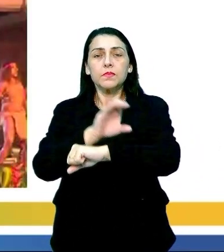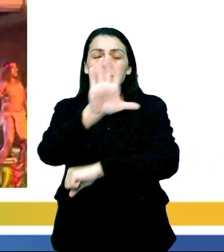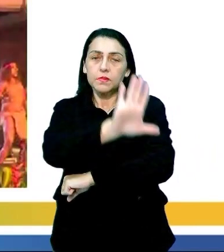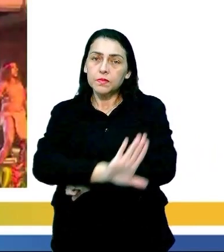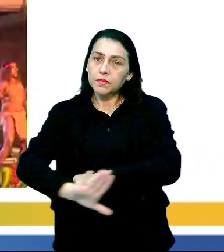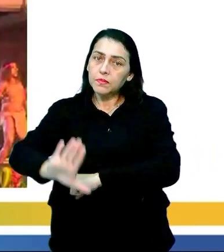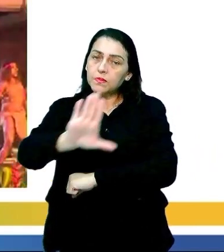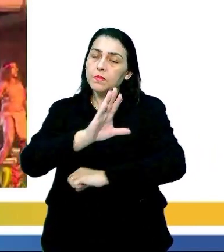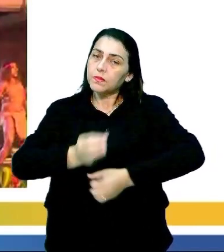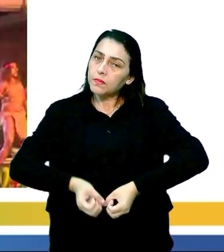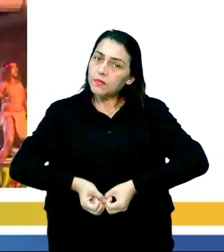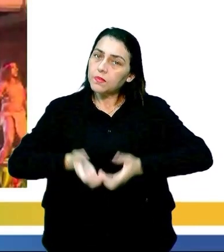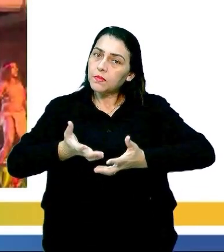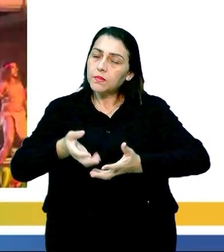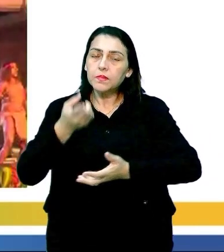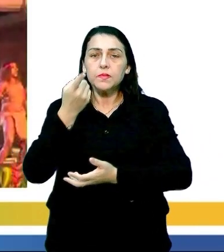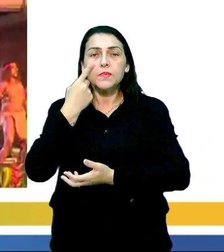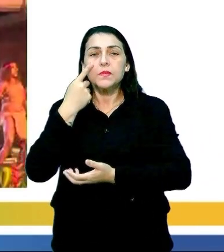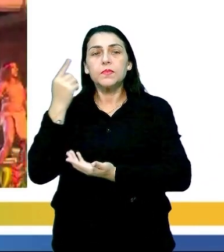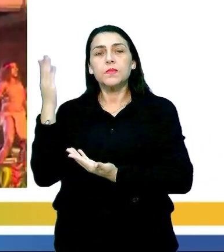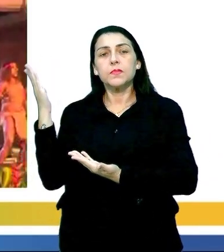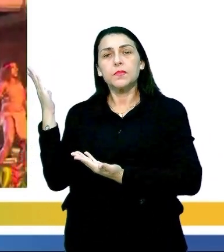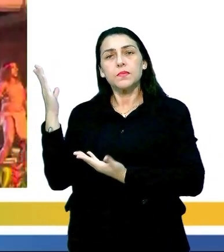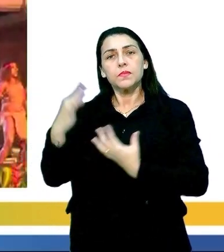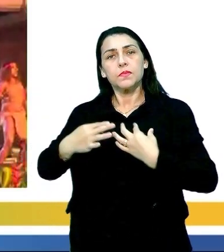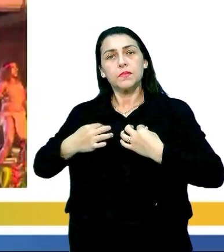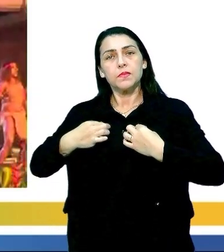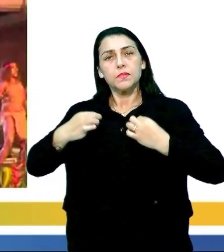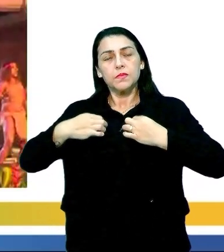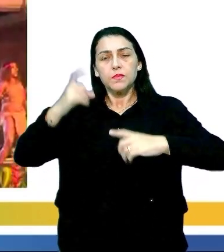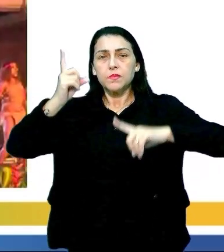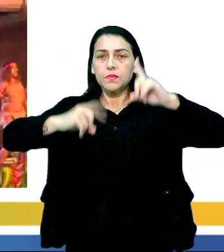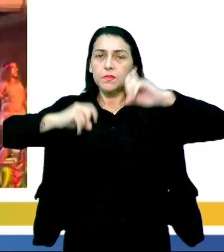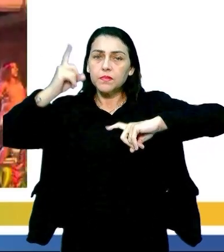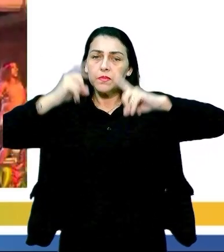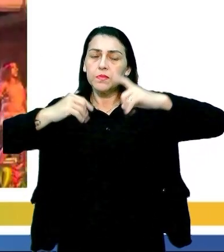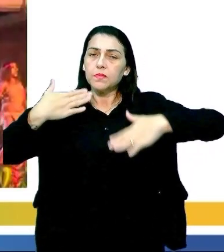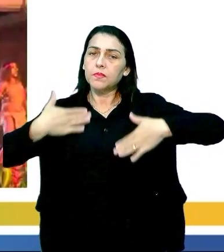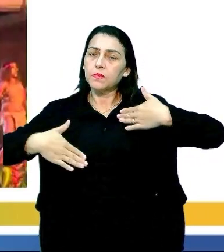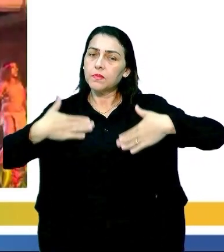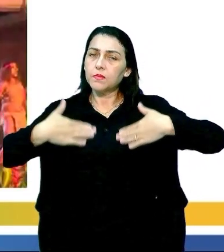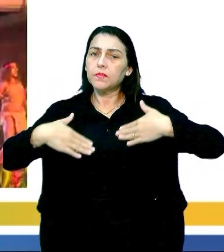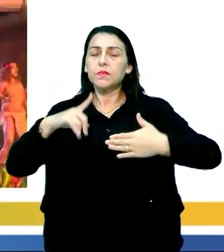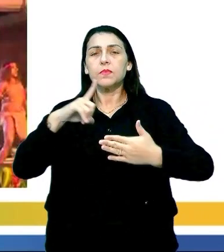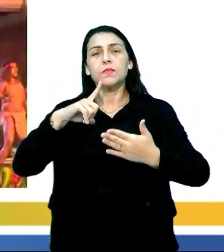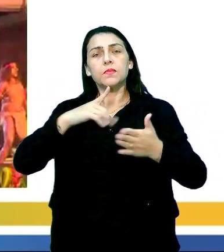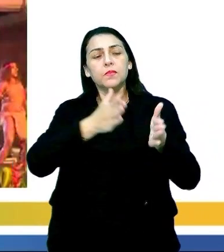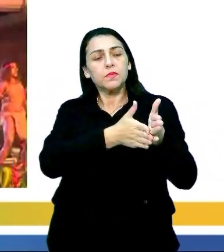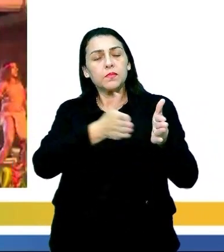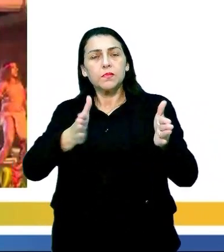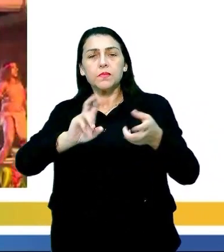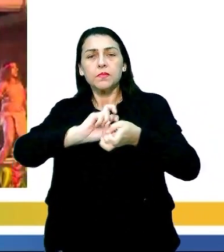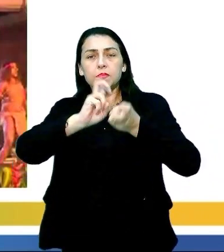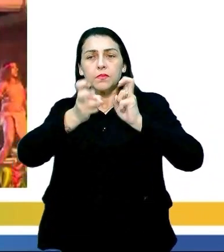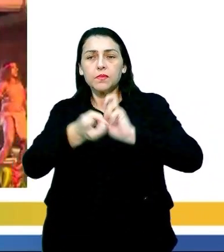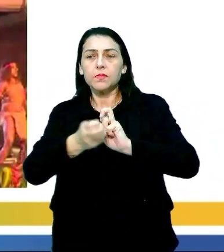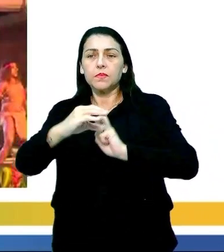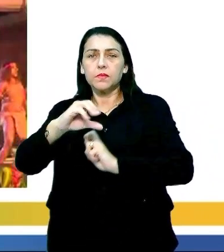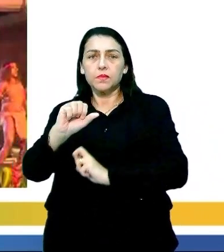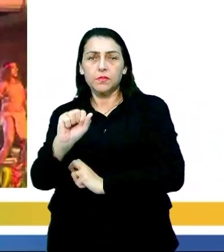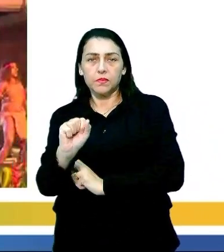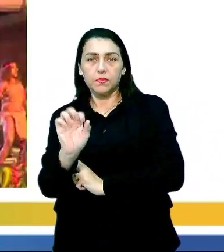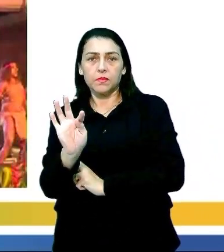nacional ela se manifesta. Vejam aí as vestes, vejam as expressões. A gente tem segmento da capoeira, da catira,